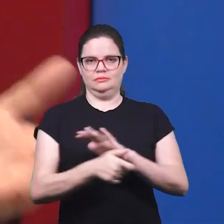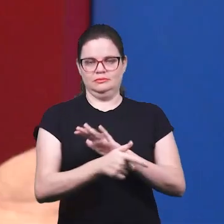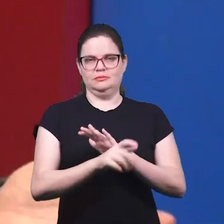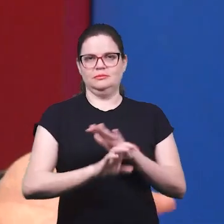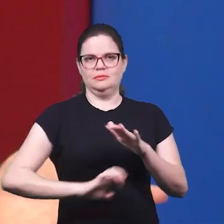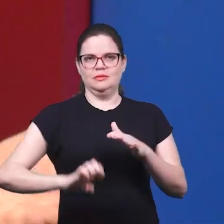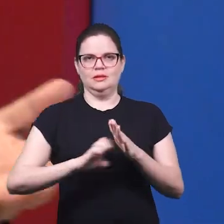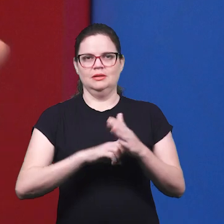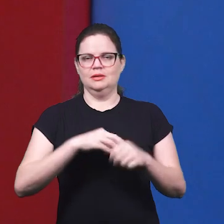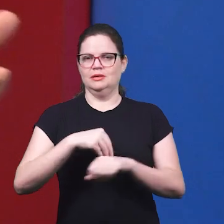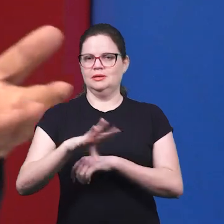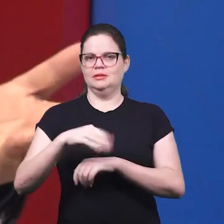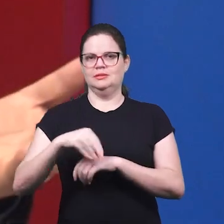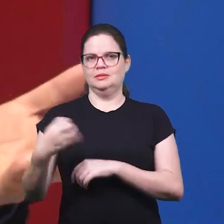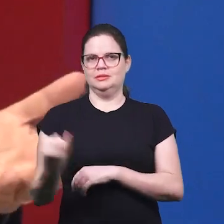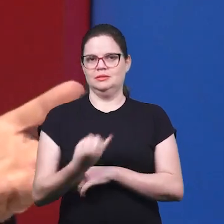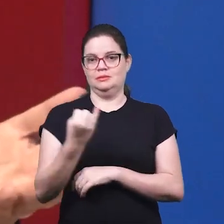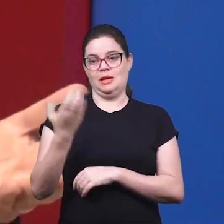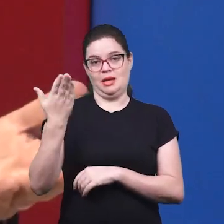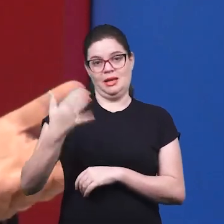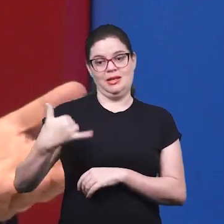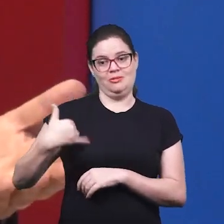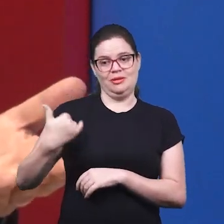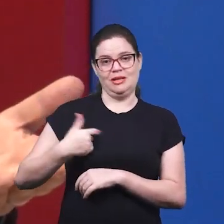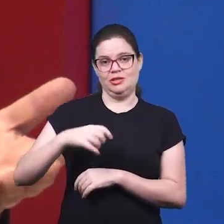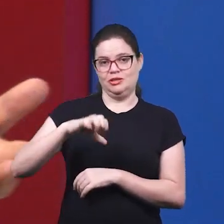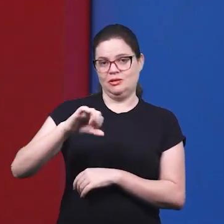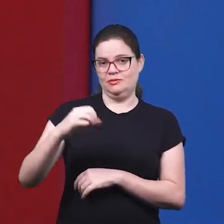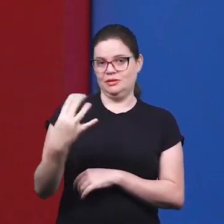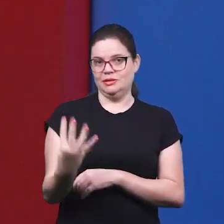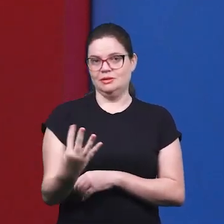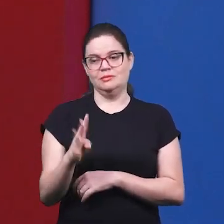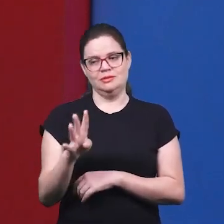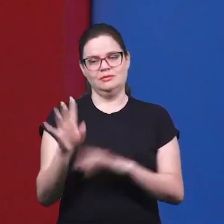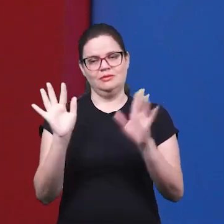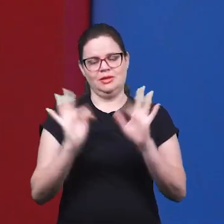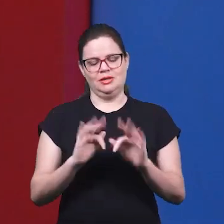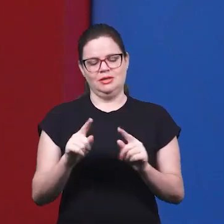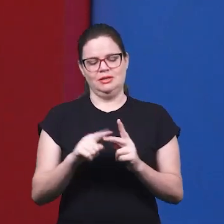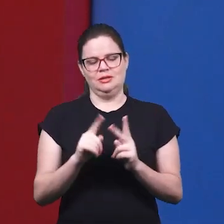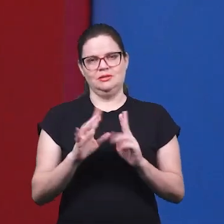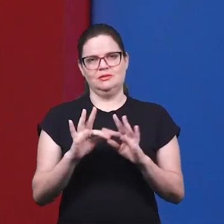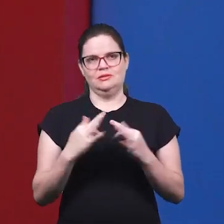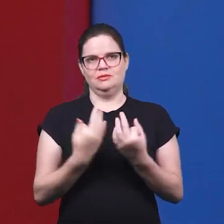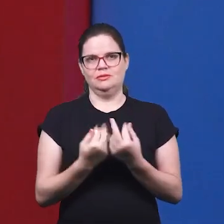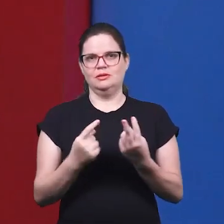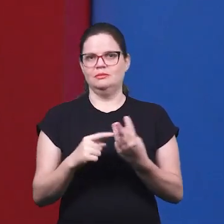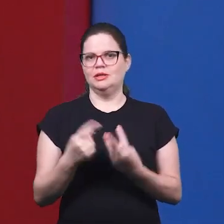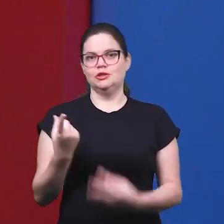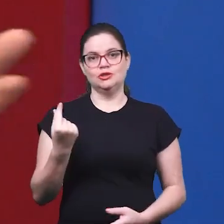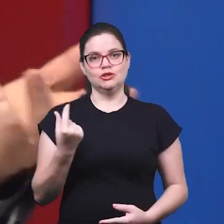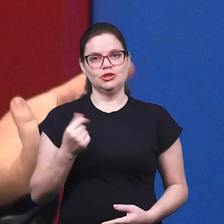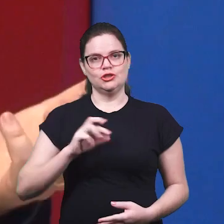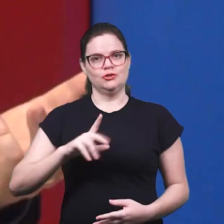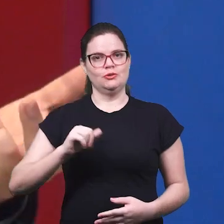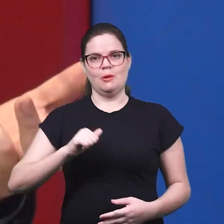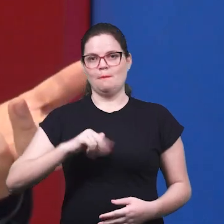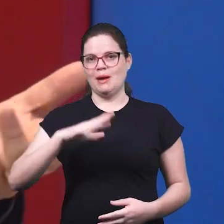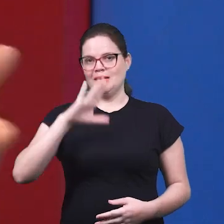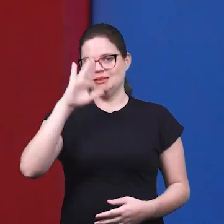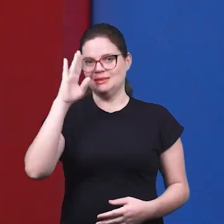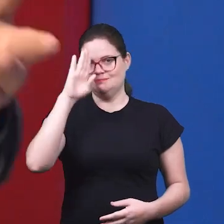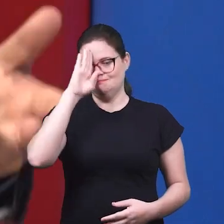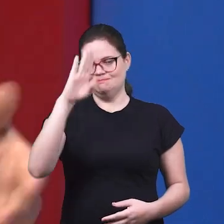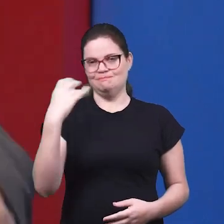dica importantíssima. Ele falou aqui 94 anos, está feliz com a família e está dizendo que dinheiro não é o mais